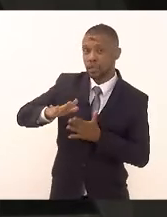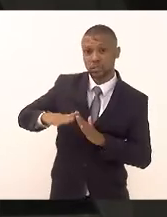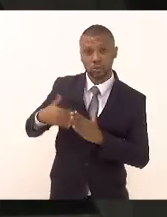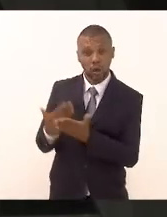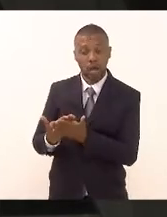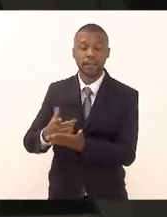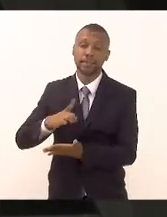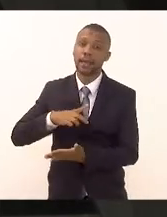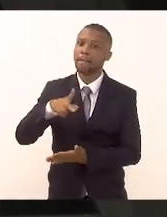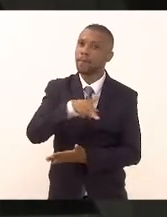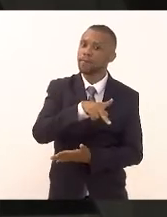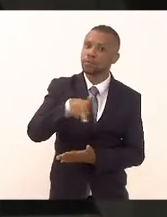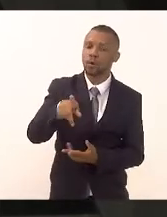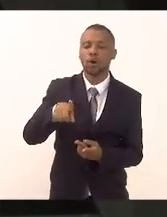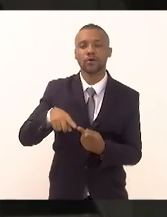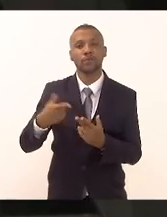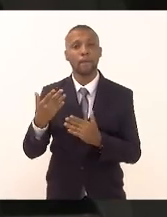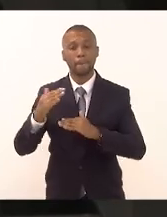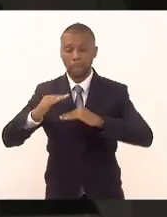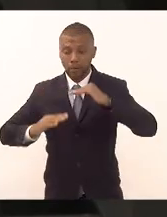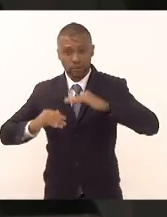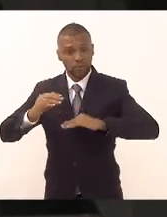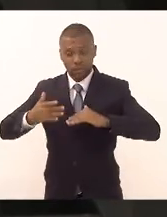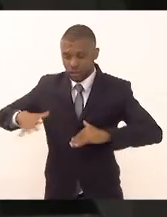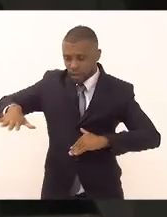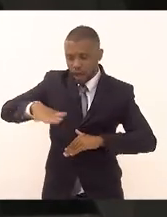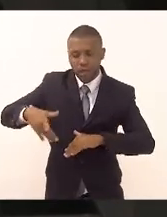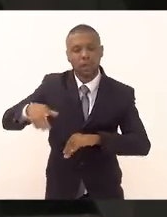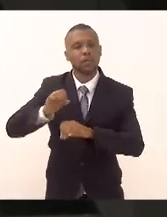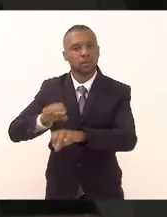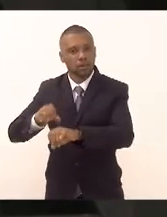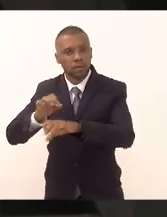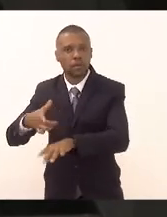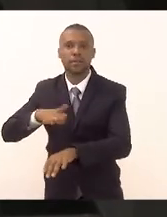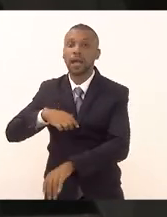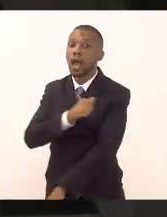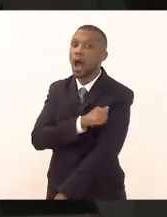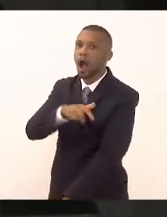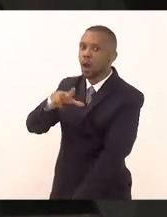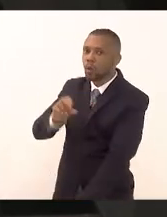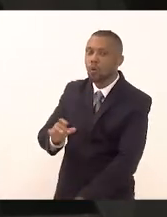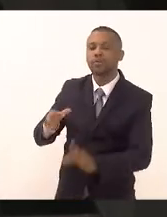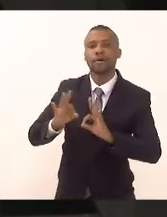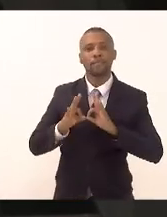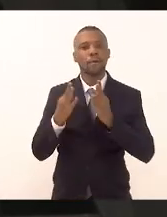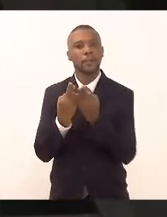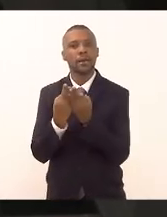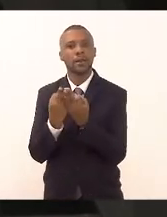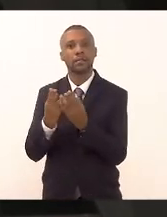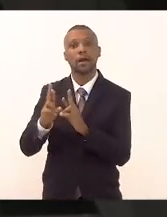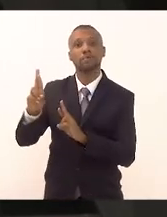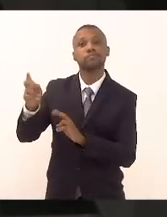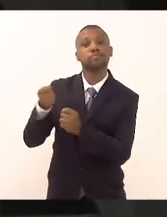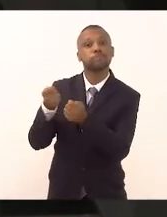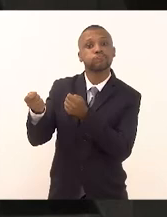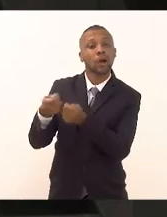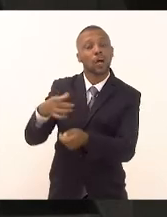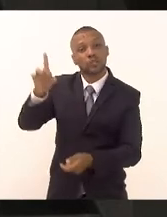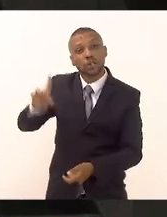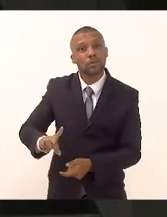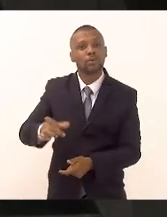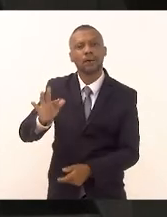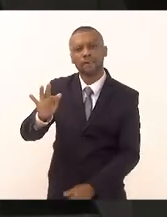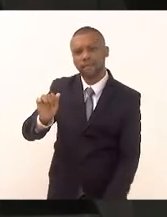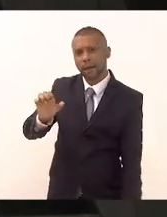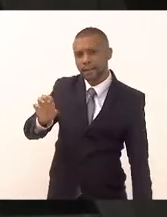tem pedagogos e pedagogas, tem profissionais da educação, tem estudantes, tem famílias, tem dirigentes. A própria direção da FAETEC agora soltou